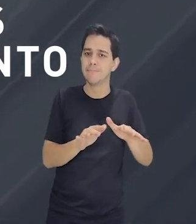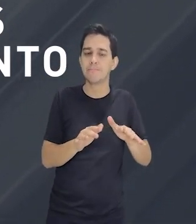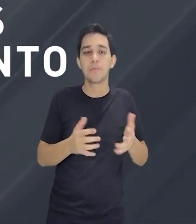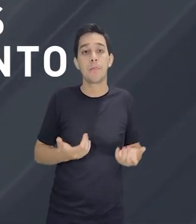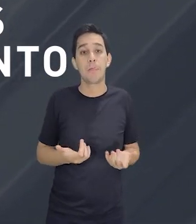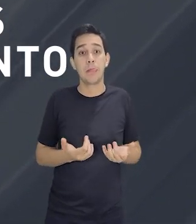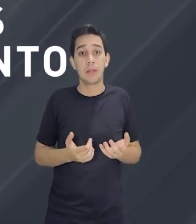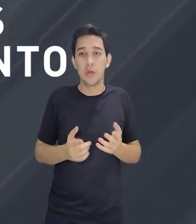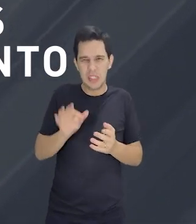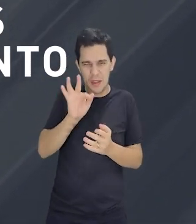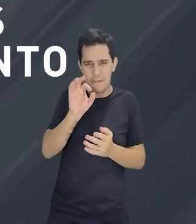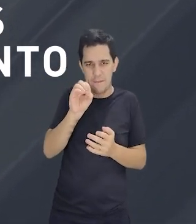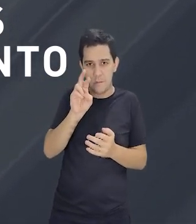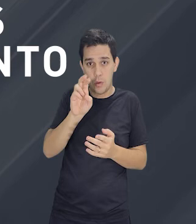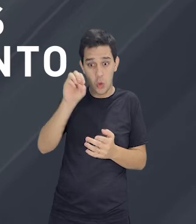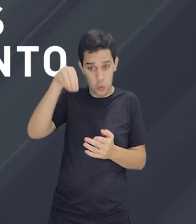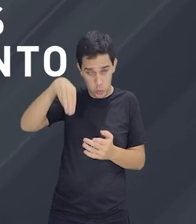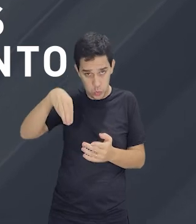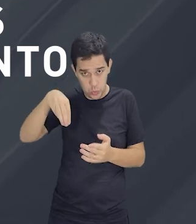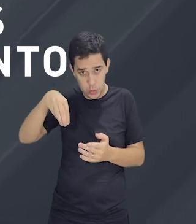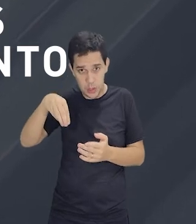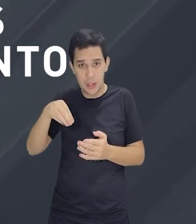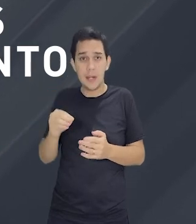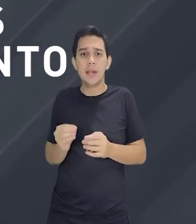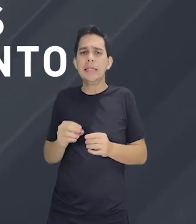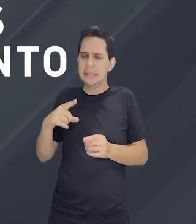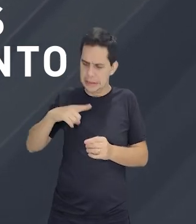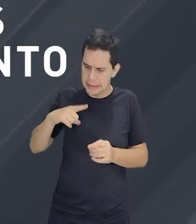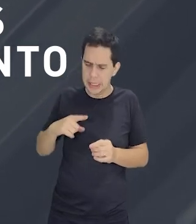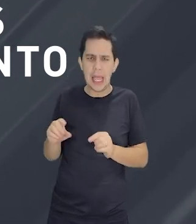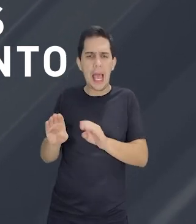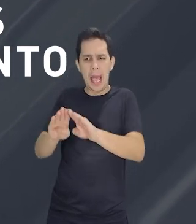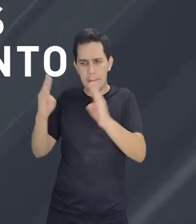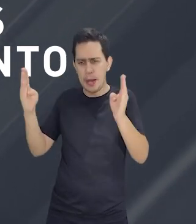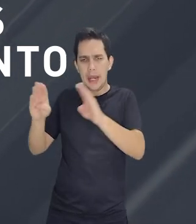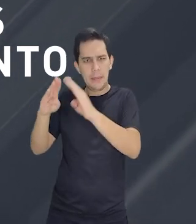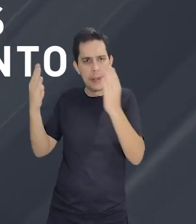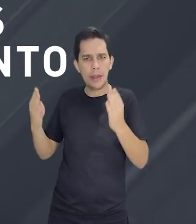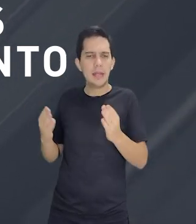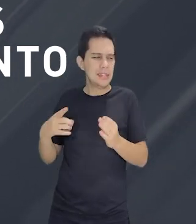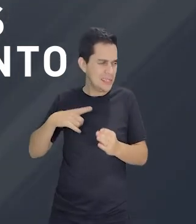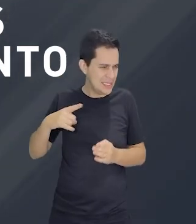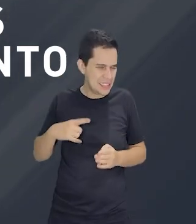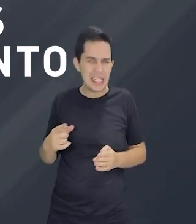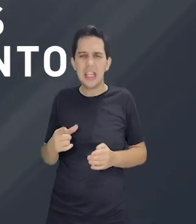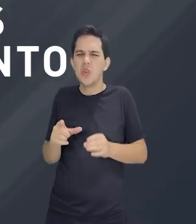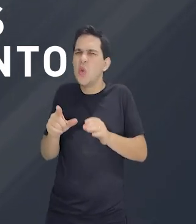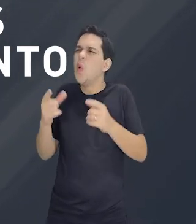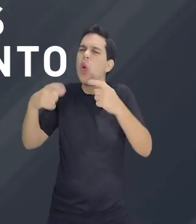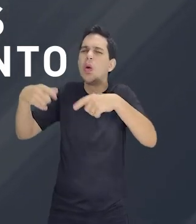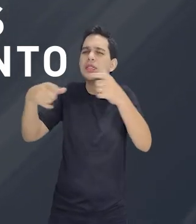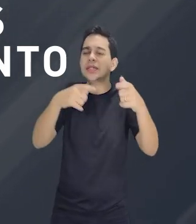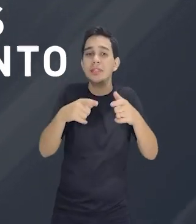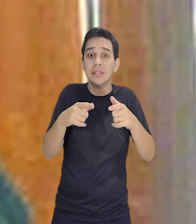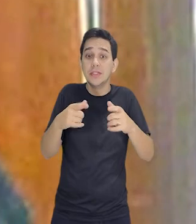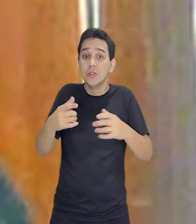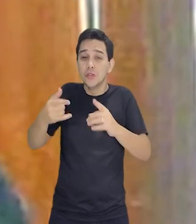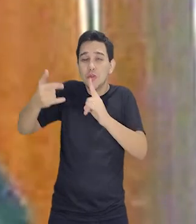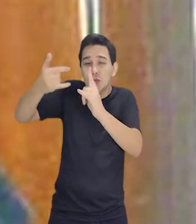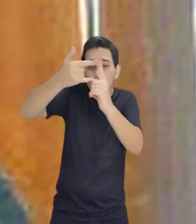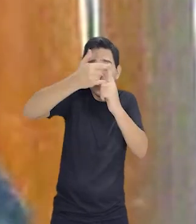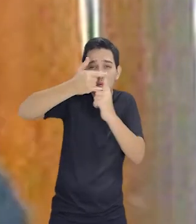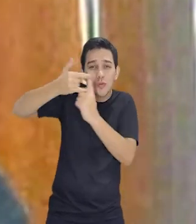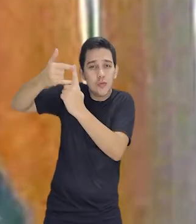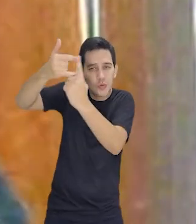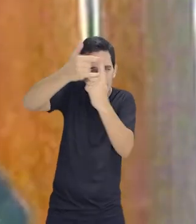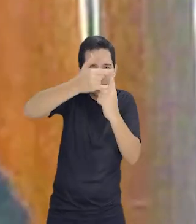fórum encontra-se hoje disponível através de um canal da plataforma Teams, da instituição, para quem quiser participar.